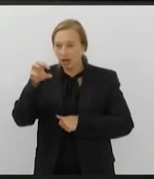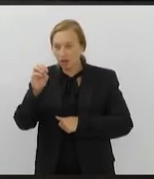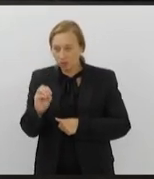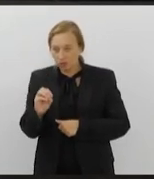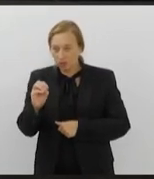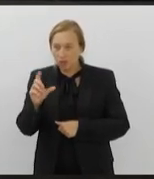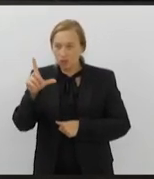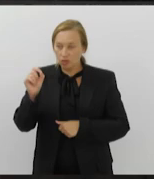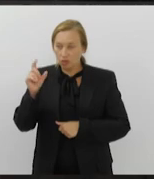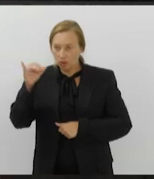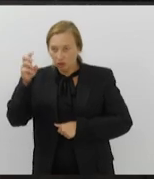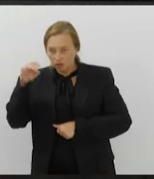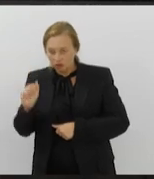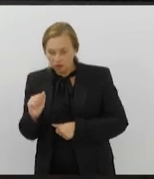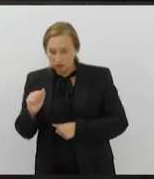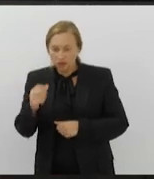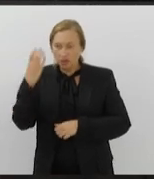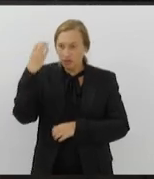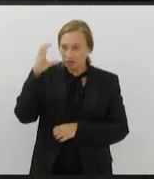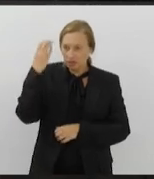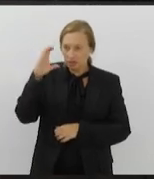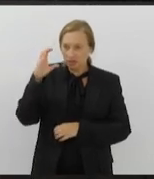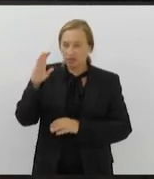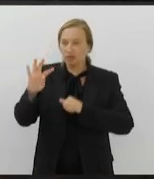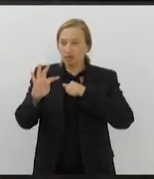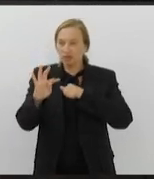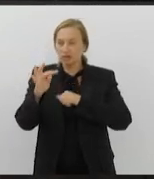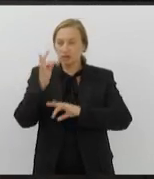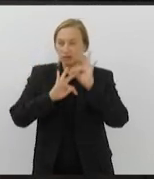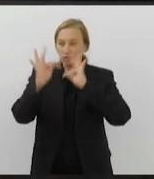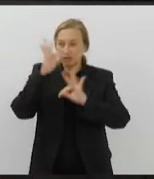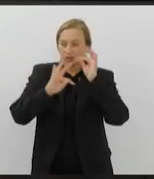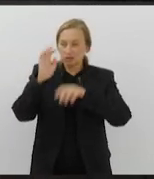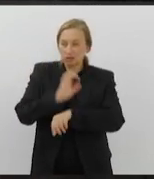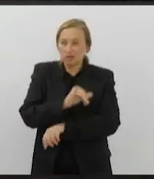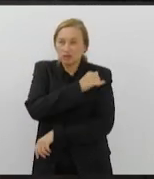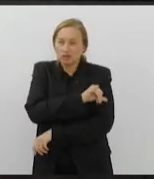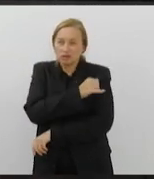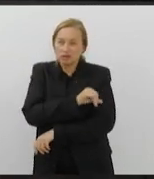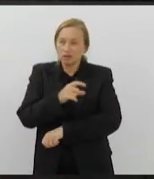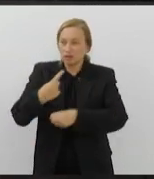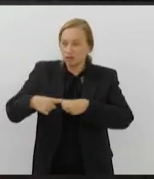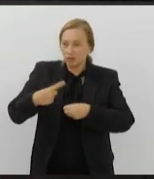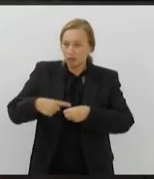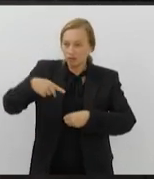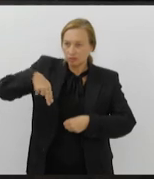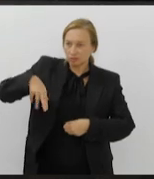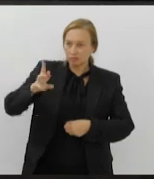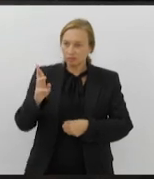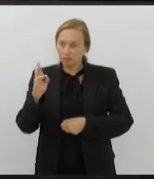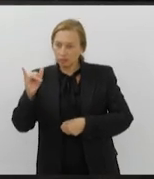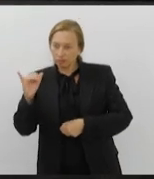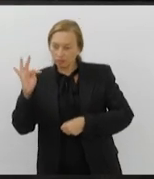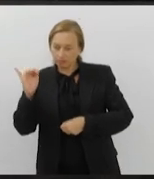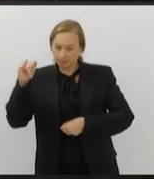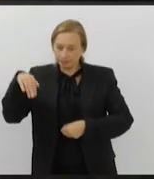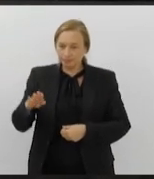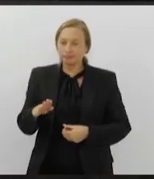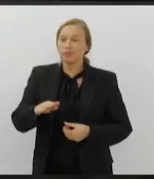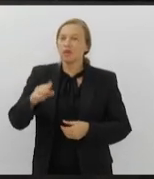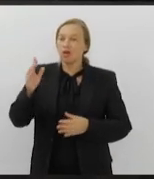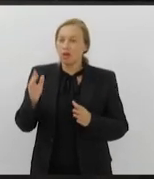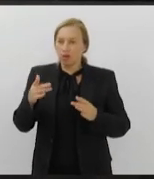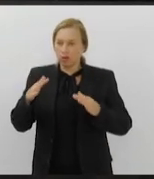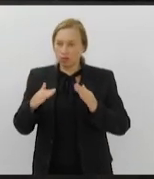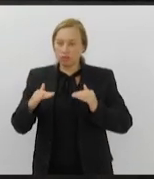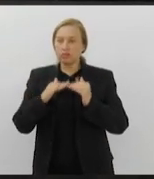âmbito da Secretaria de Ciência e Tecnologia do Estado do Rio de Janeiro, no município de Coatis. Parecer da Comissão de Indicação Legislativa favorável.